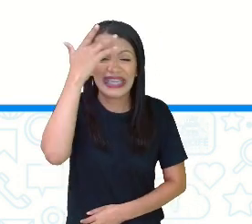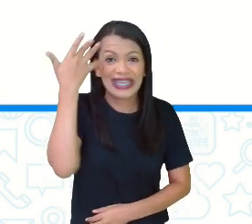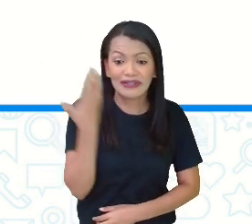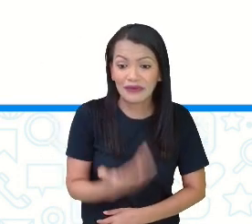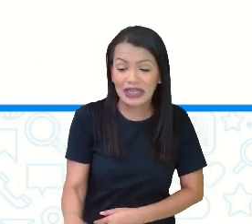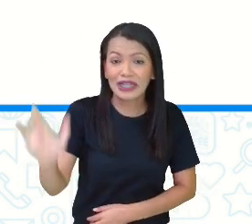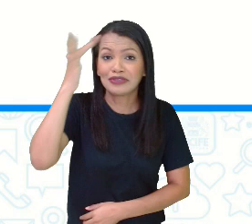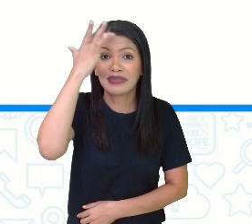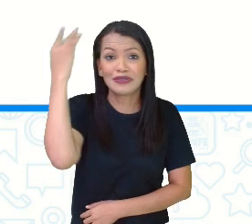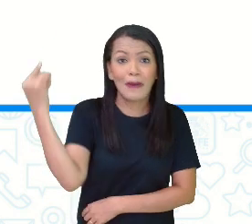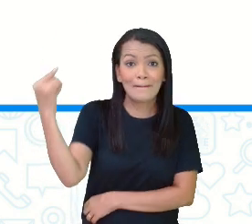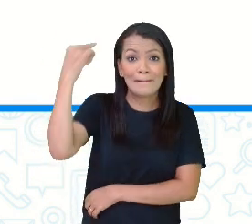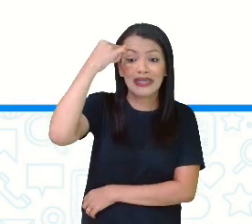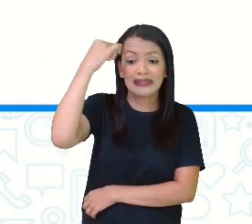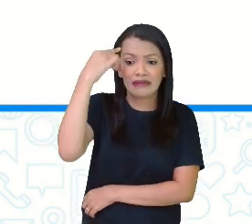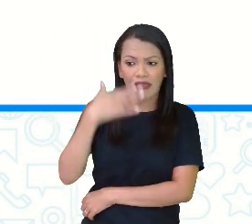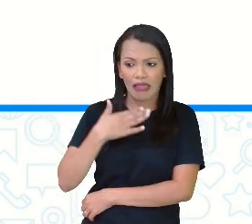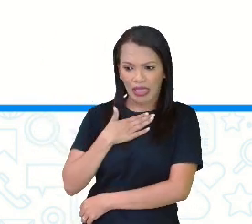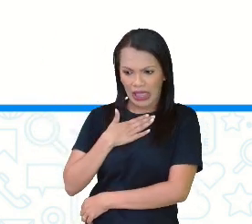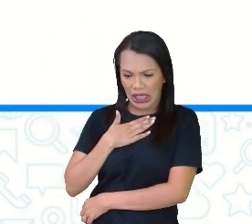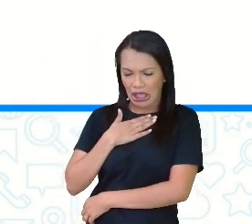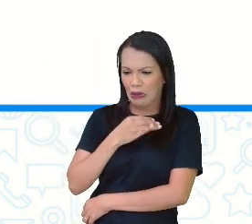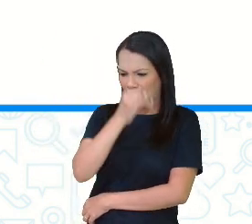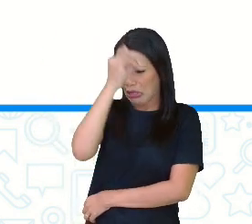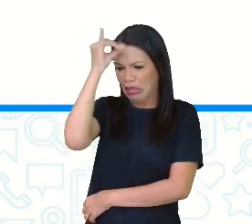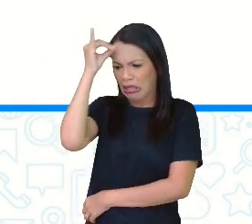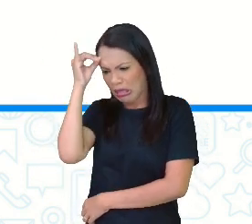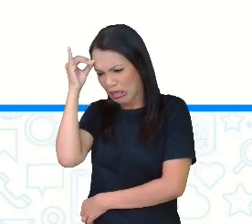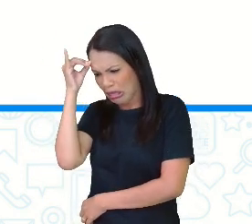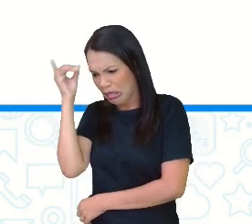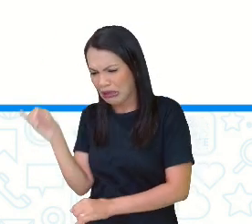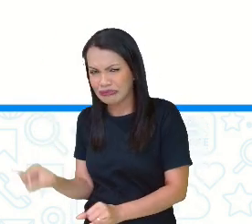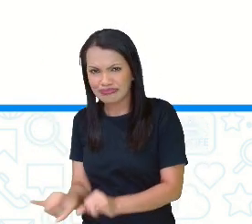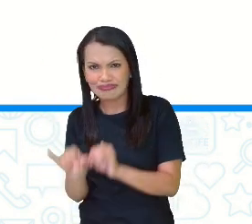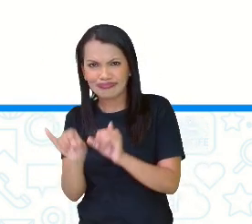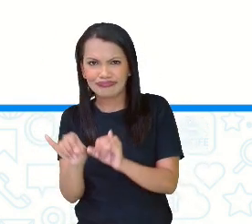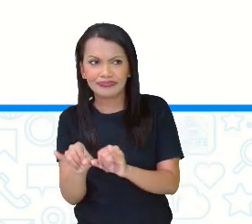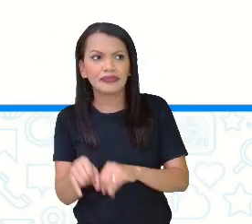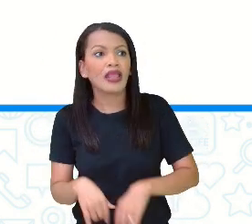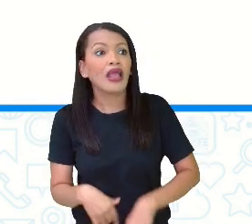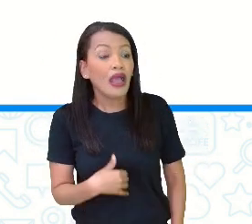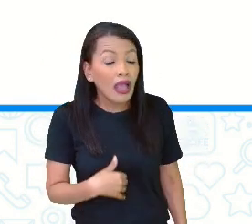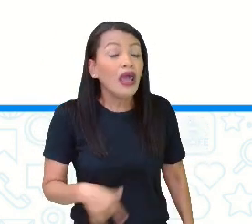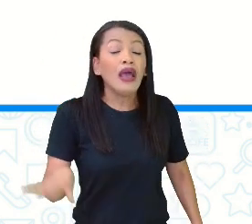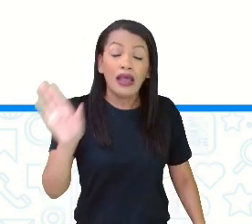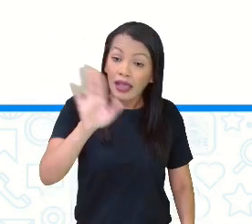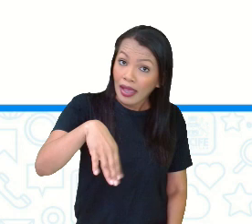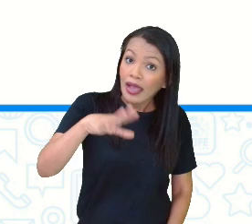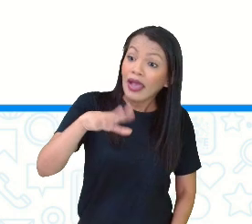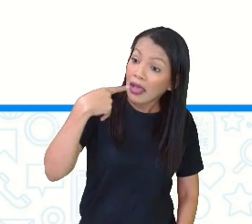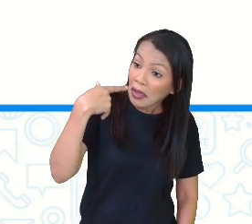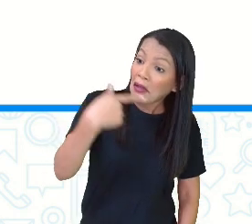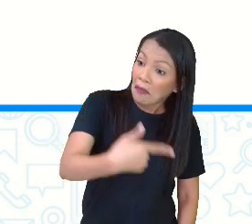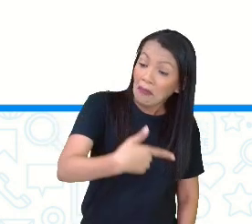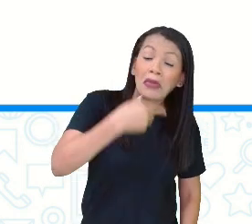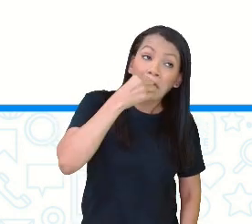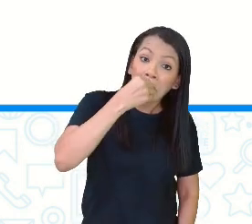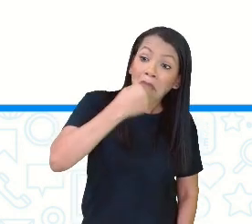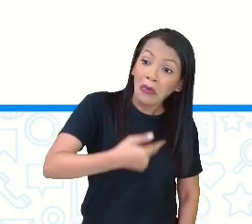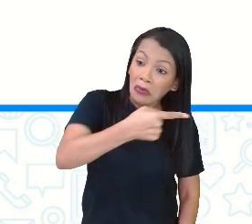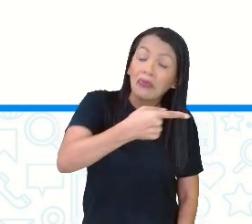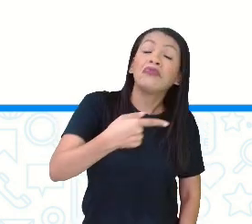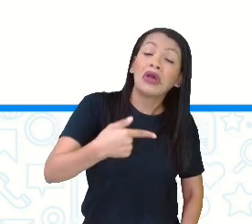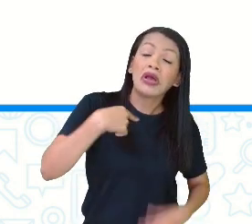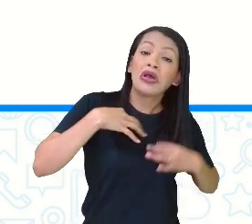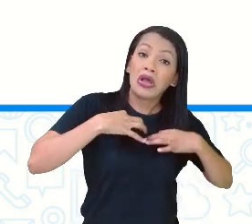às palavras de Sua Majestade. É uma beleza, exclamavam, e aconselharam o rei a mandar fazer uma roupa com aquele